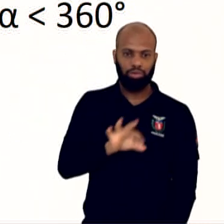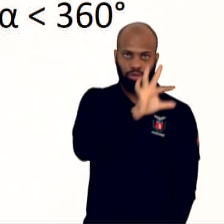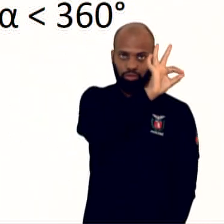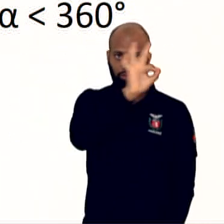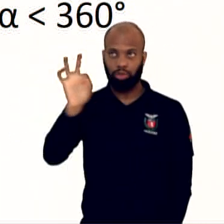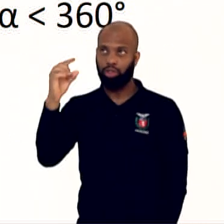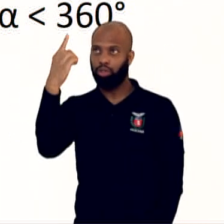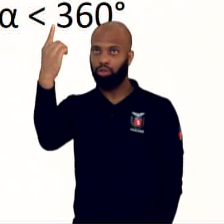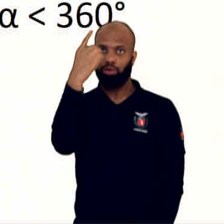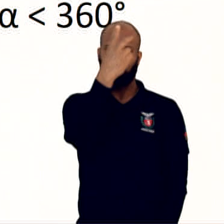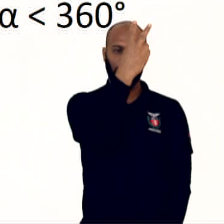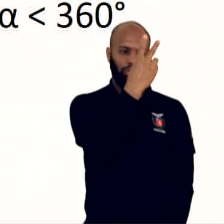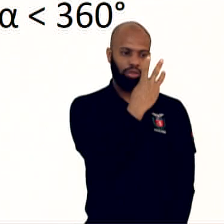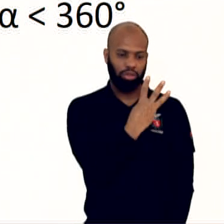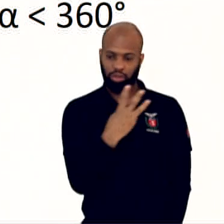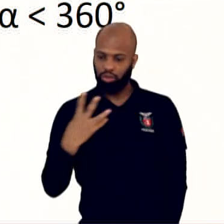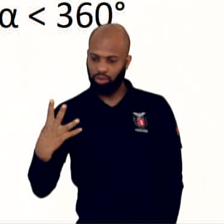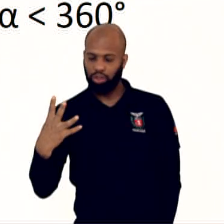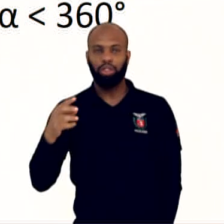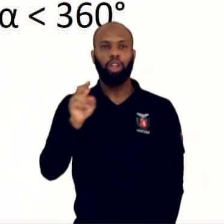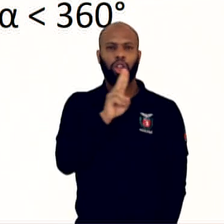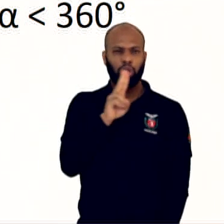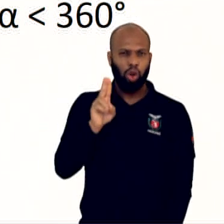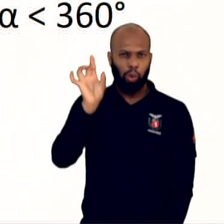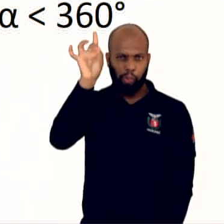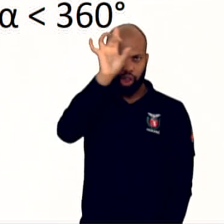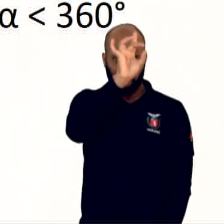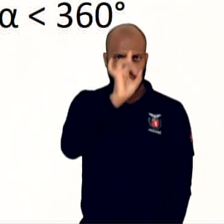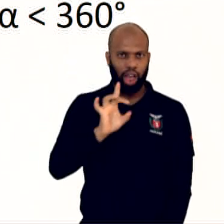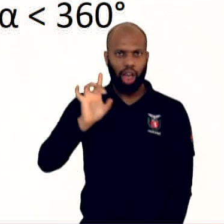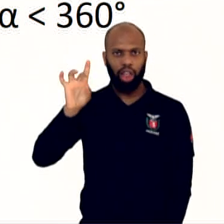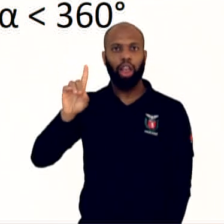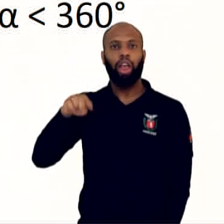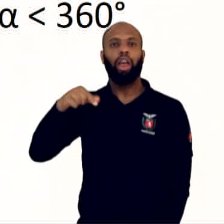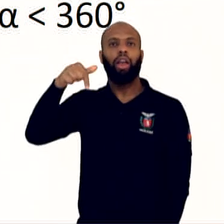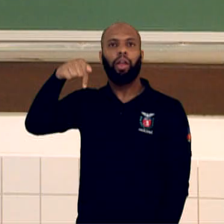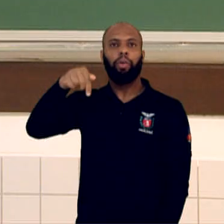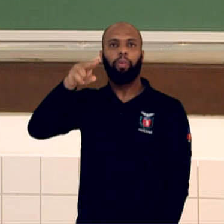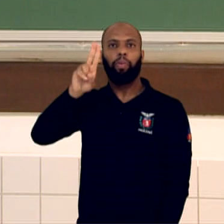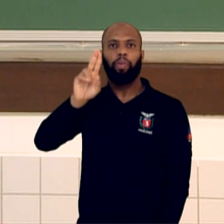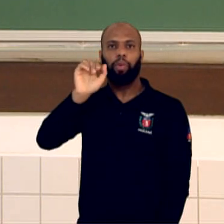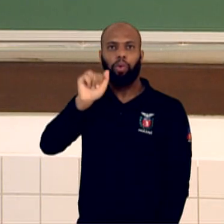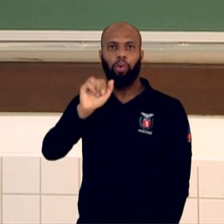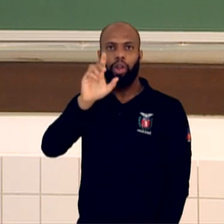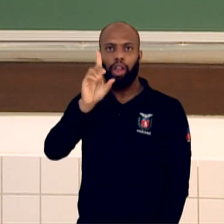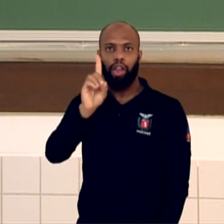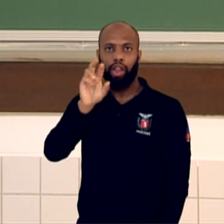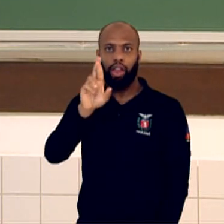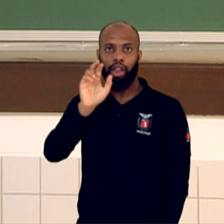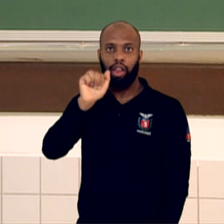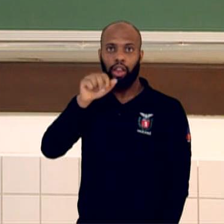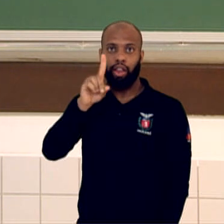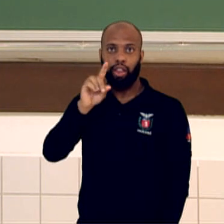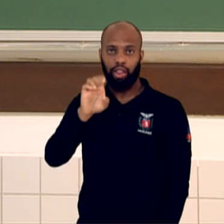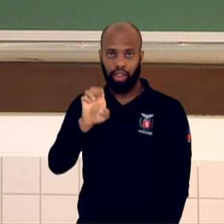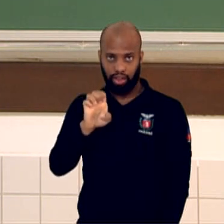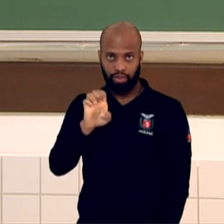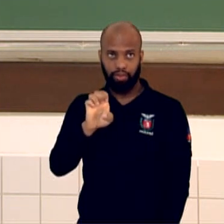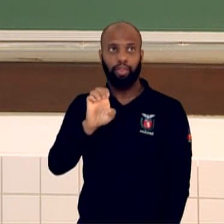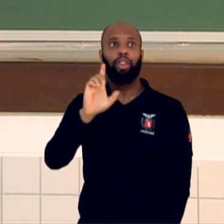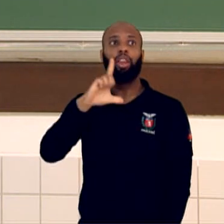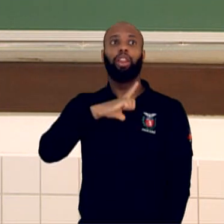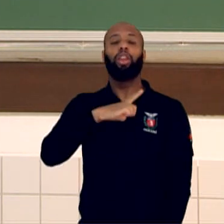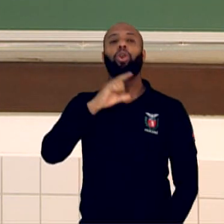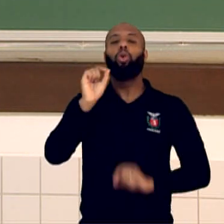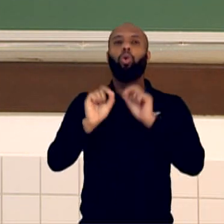que nós denominamos e dividimos a circunferência. Então, vamos dar uma relembrada? Quais arcos estão no primeiro quadrante? Nós